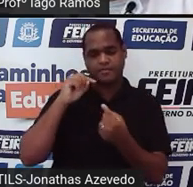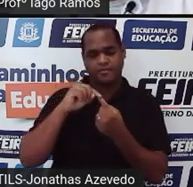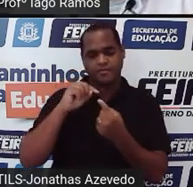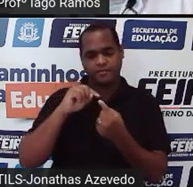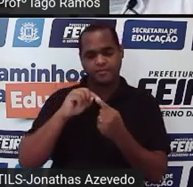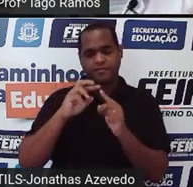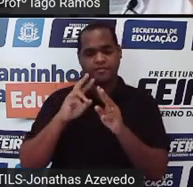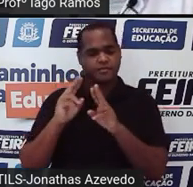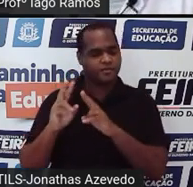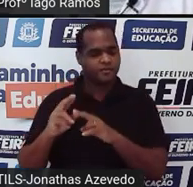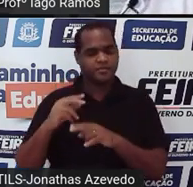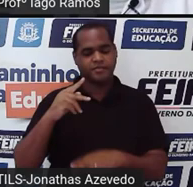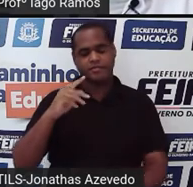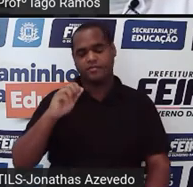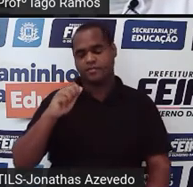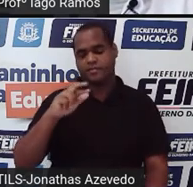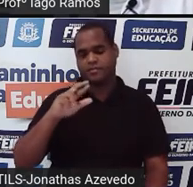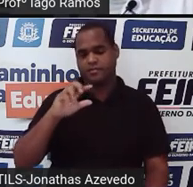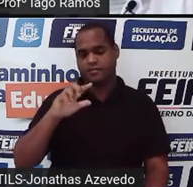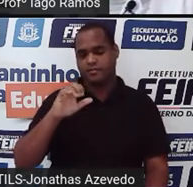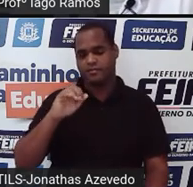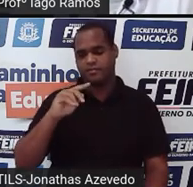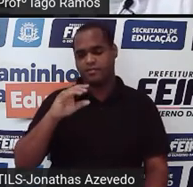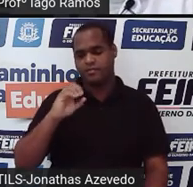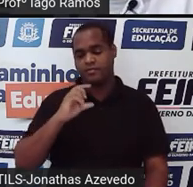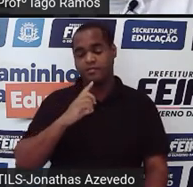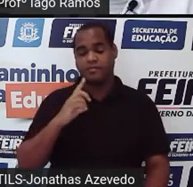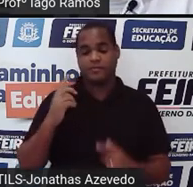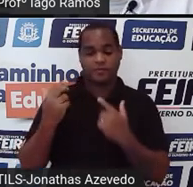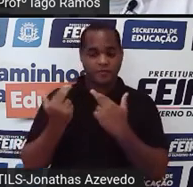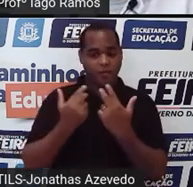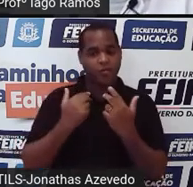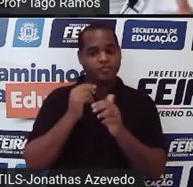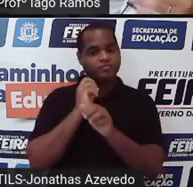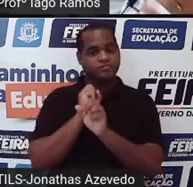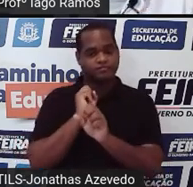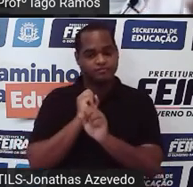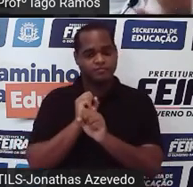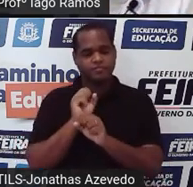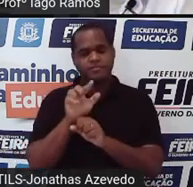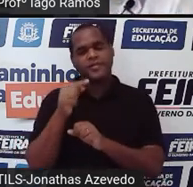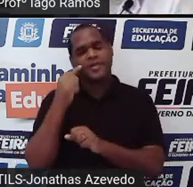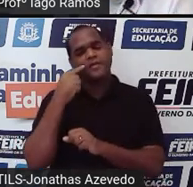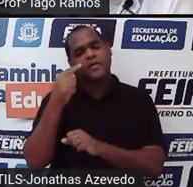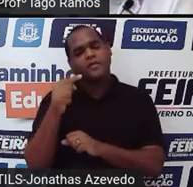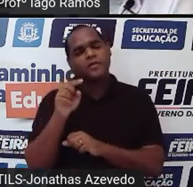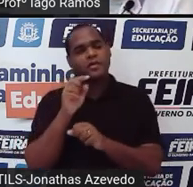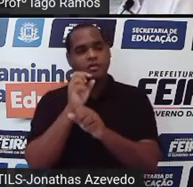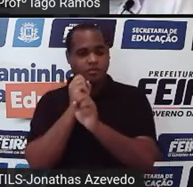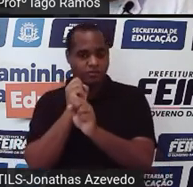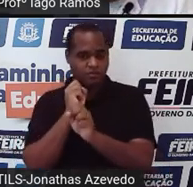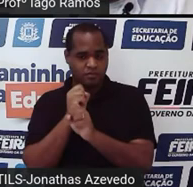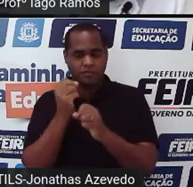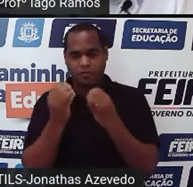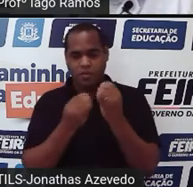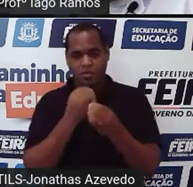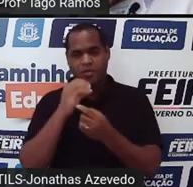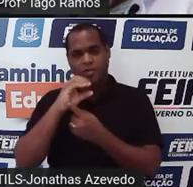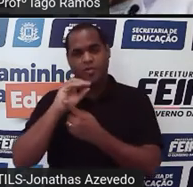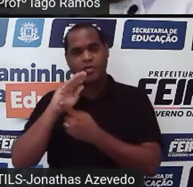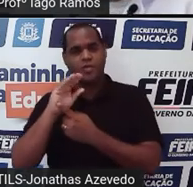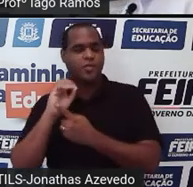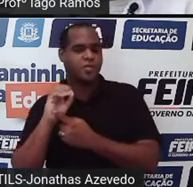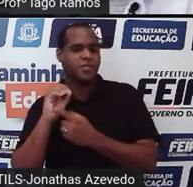um paralelepípedo com as dimensões tendo as mesmas medidas estão a forma de calcular o volume para o cubo